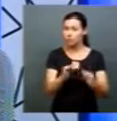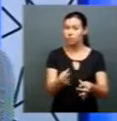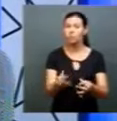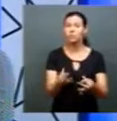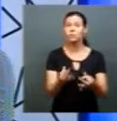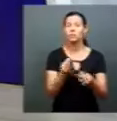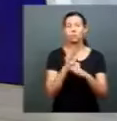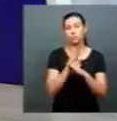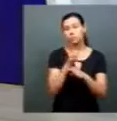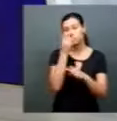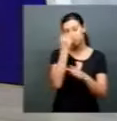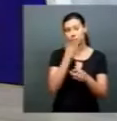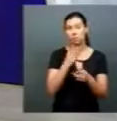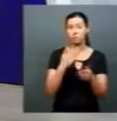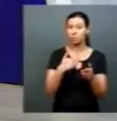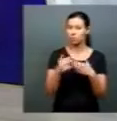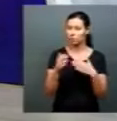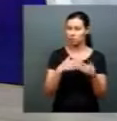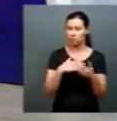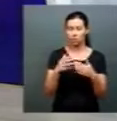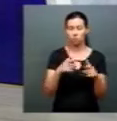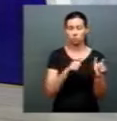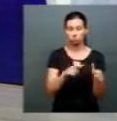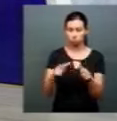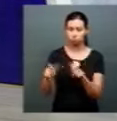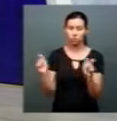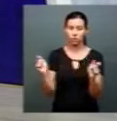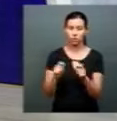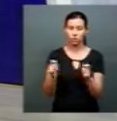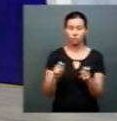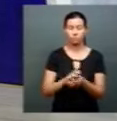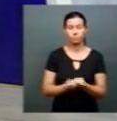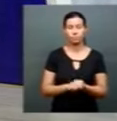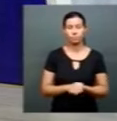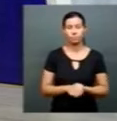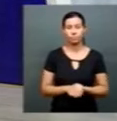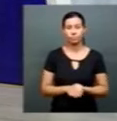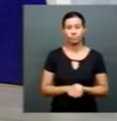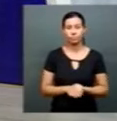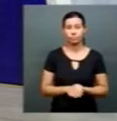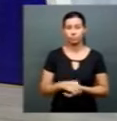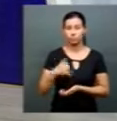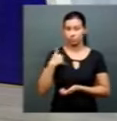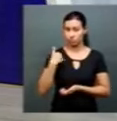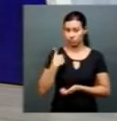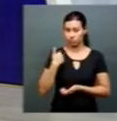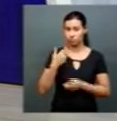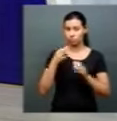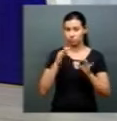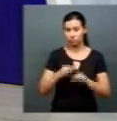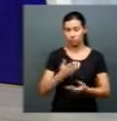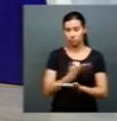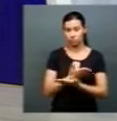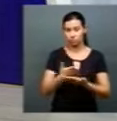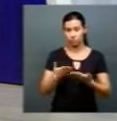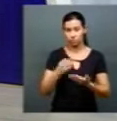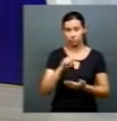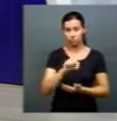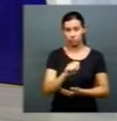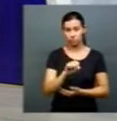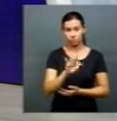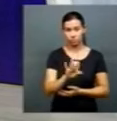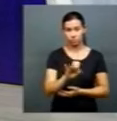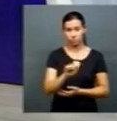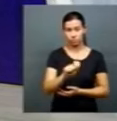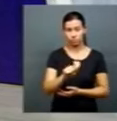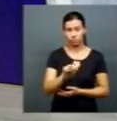qualquer segmento. Tem idade, Manuela, para começar um startup? Ou a coisa